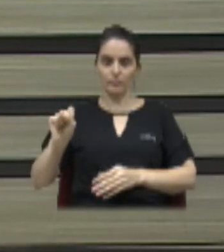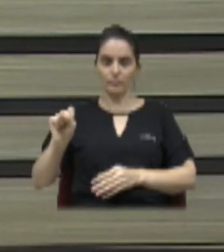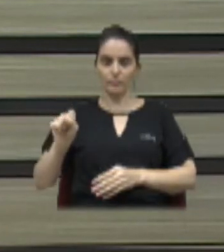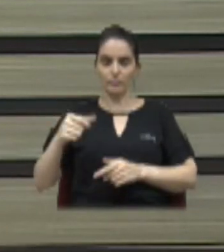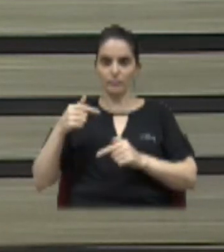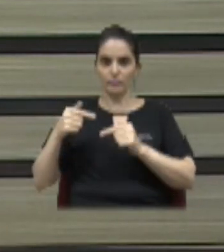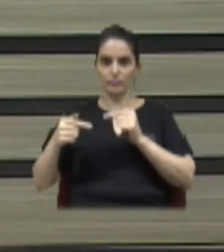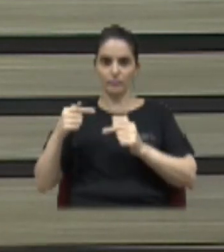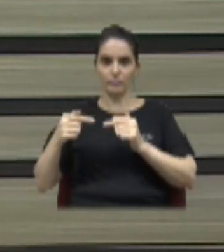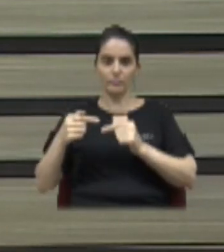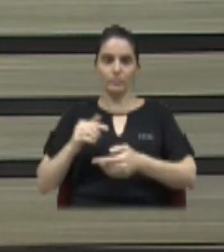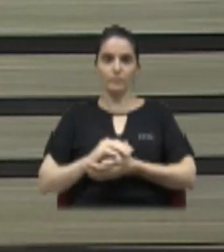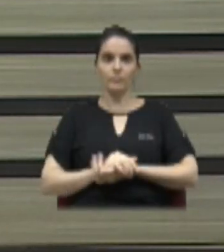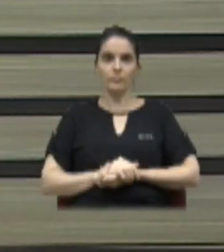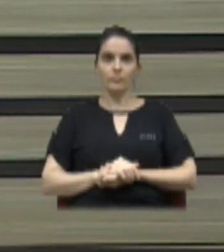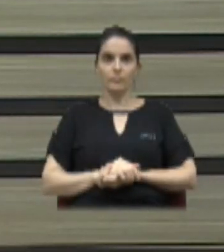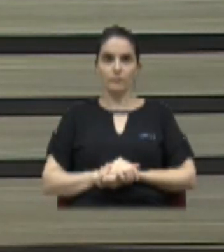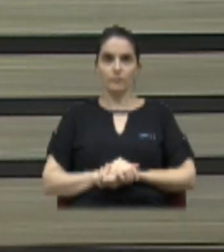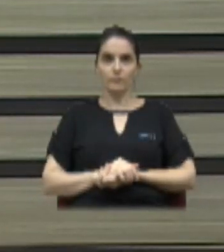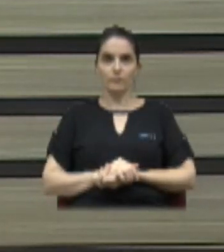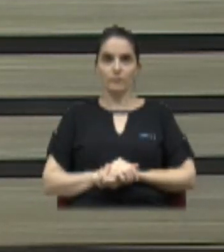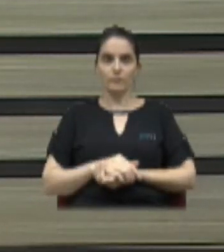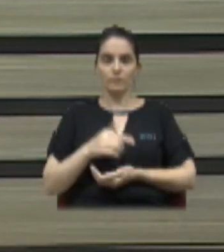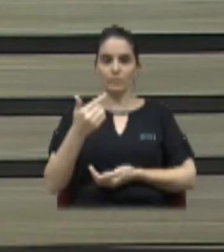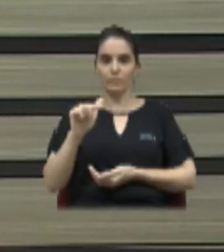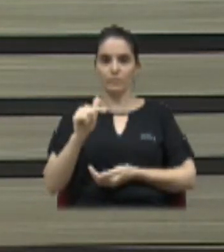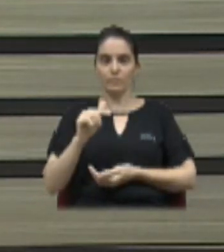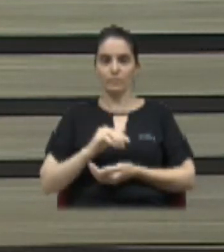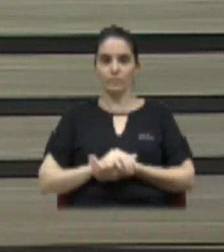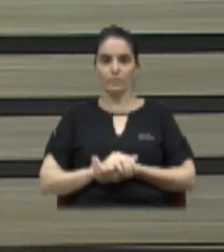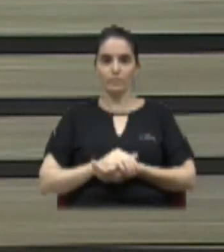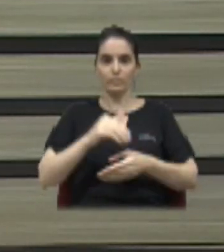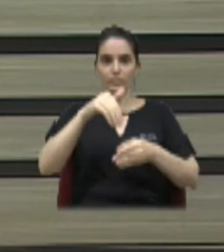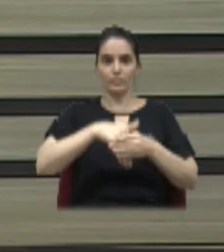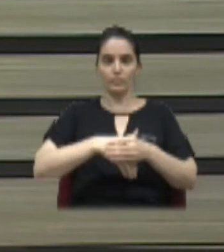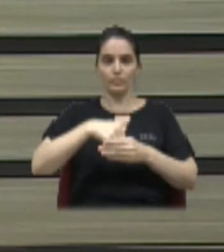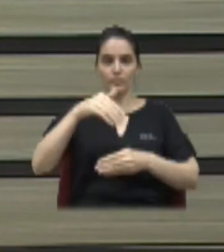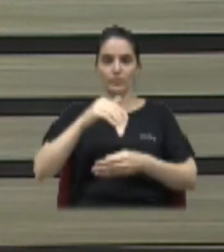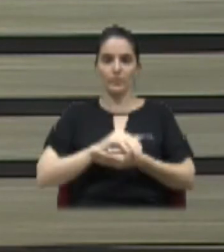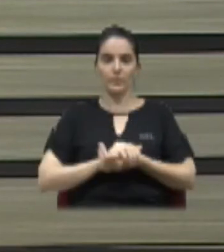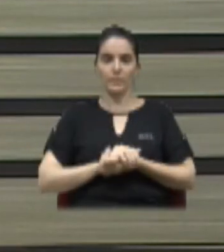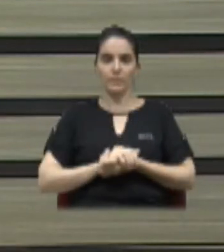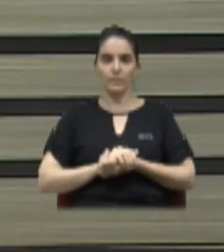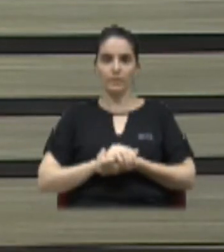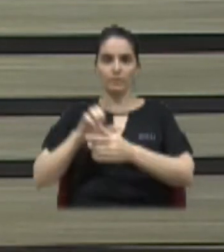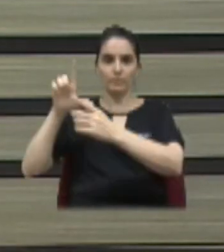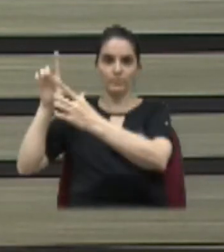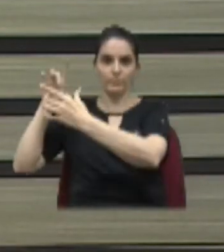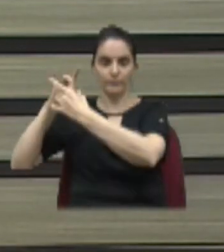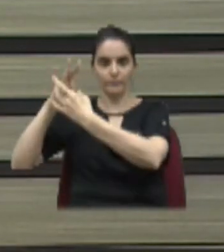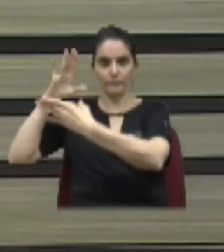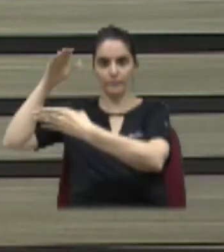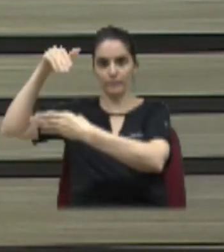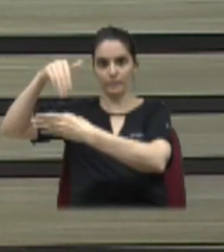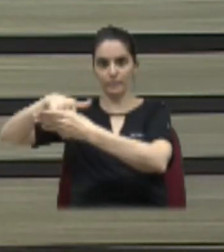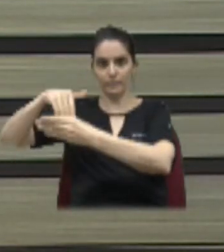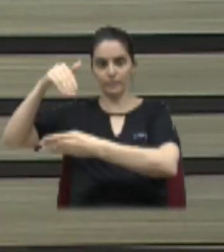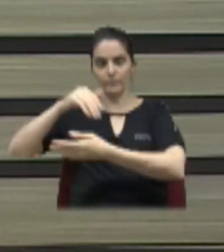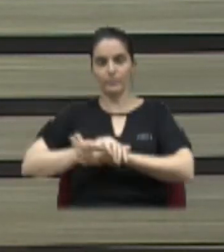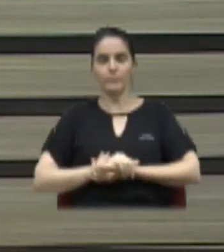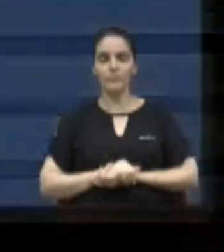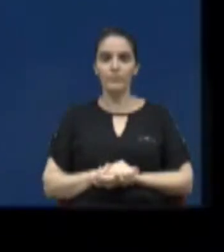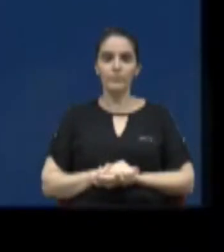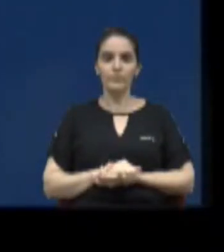83/2018 está em discussão. Não havendo, ele vai à votação e o painel de votação está aberto, senhores